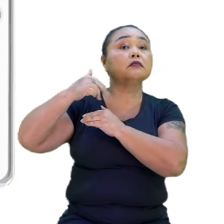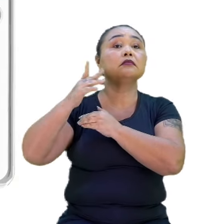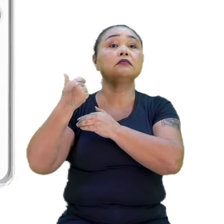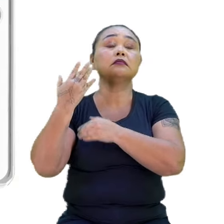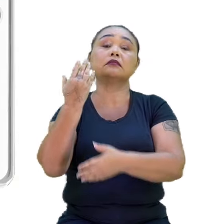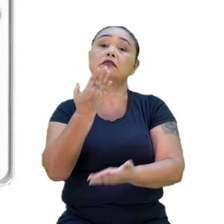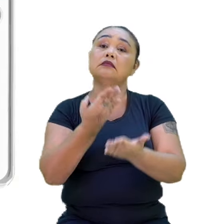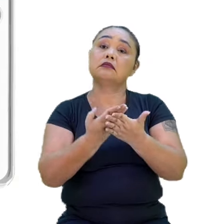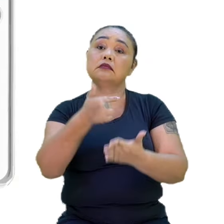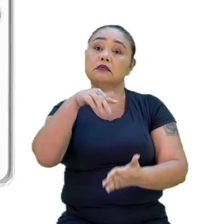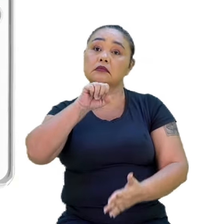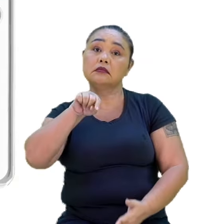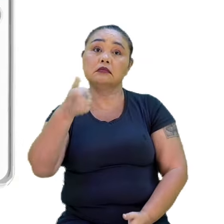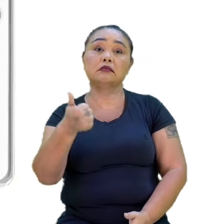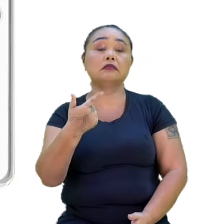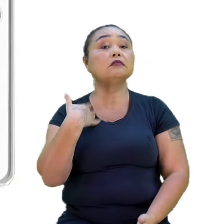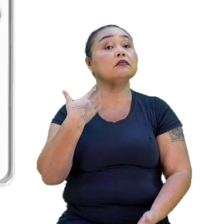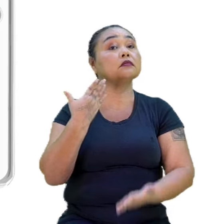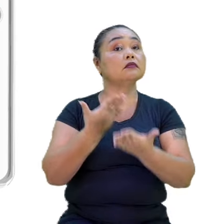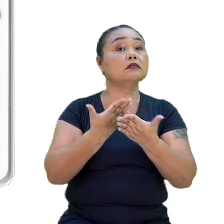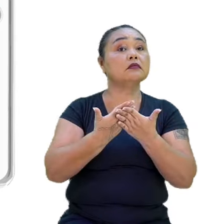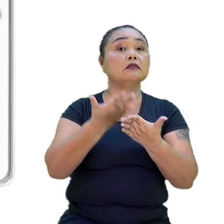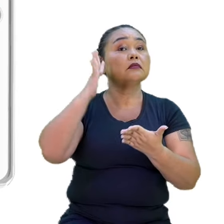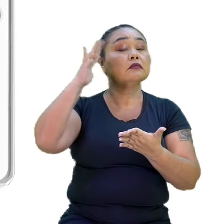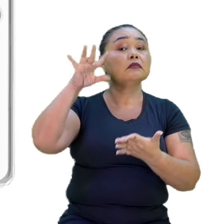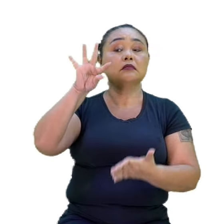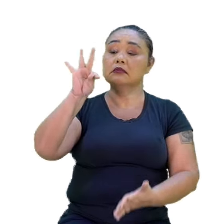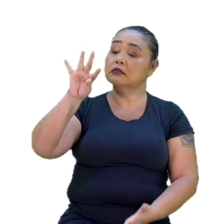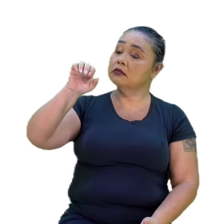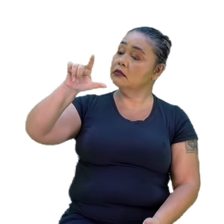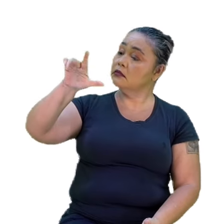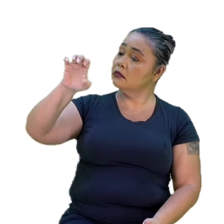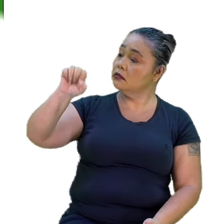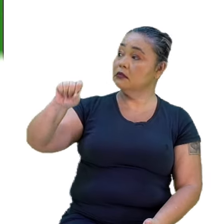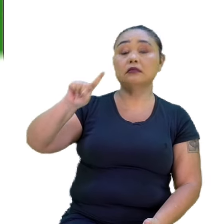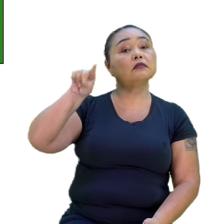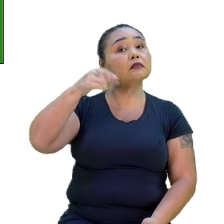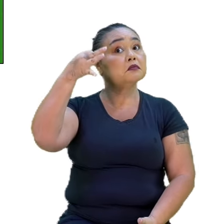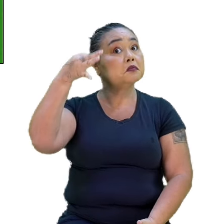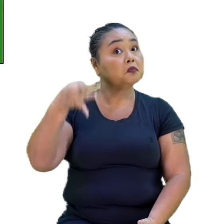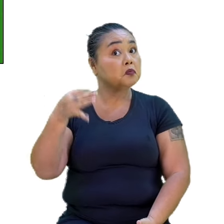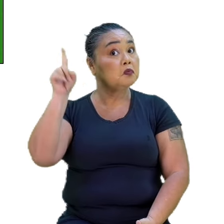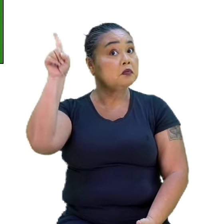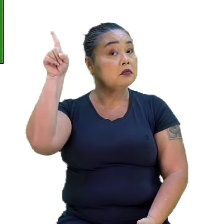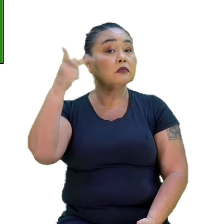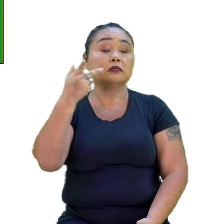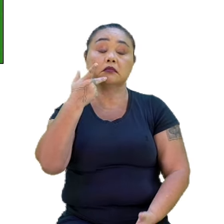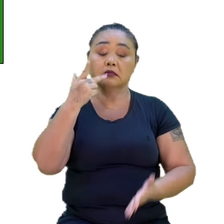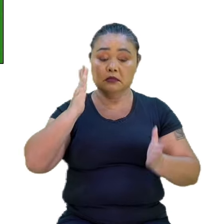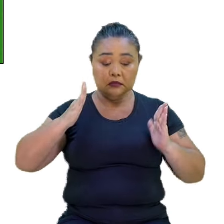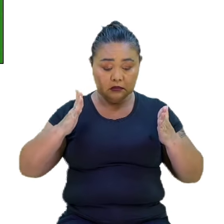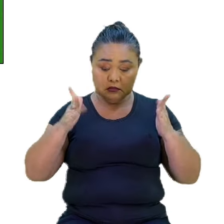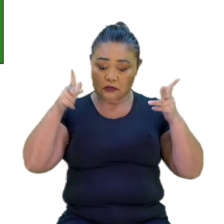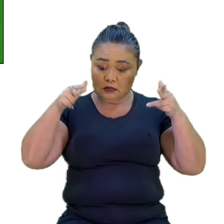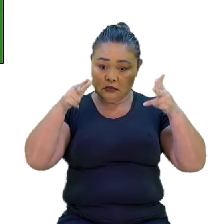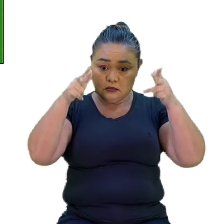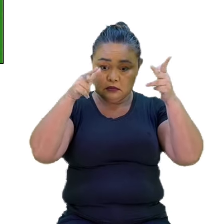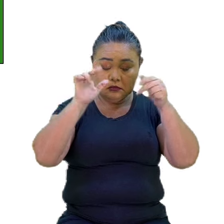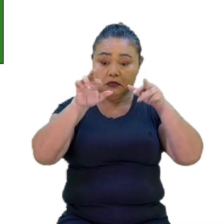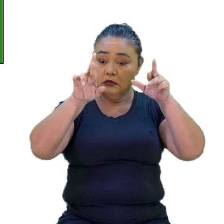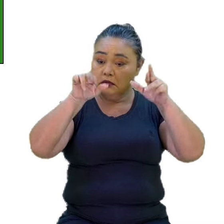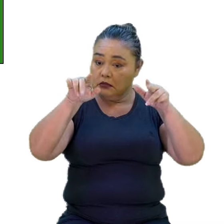78.1 onde estudamos o teorema de tal certinho vai lá e aí ele faz uma igualdade entre duas razões